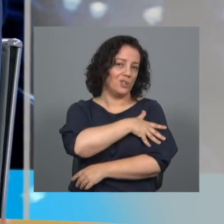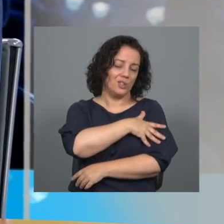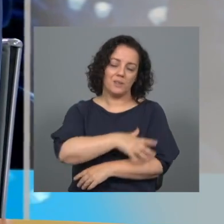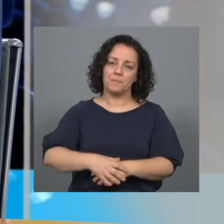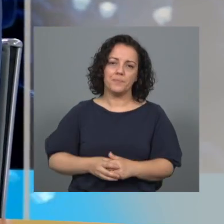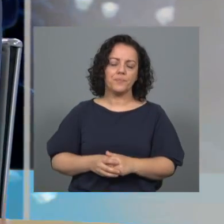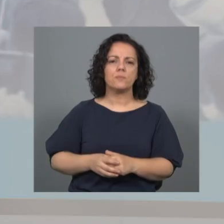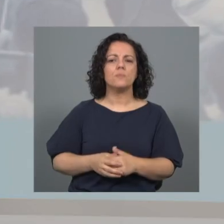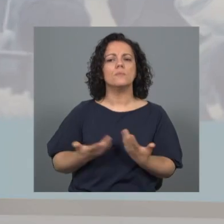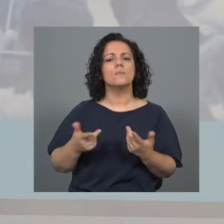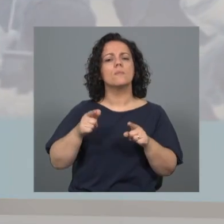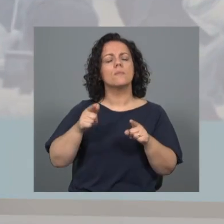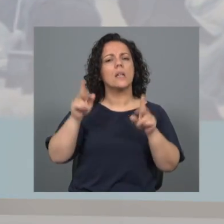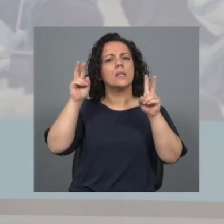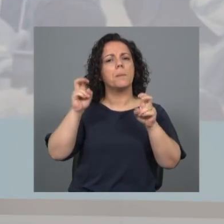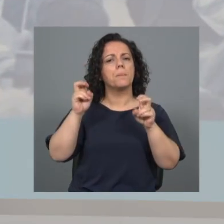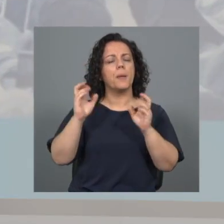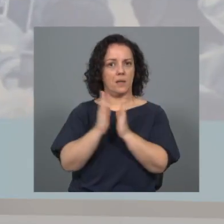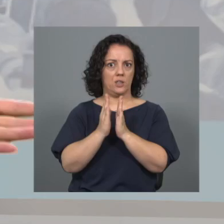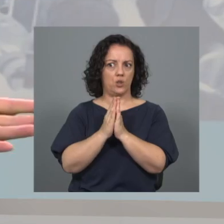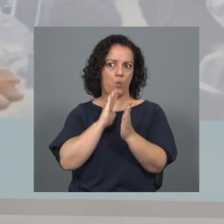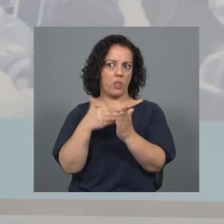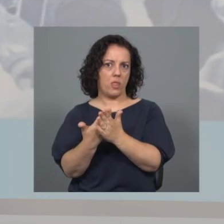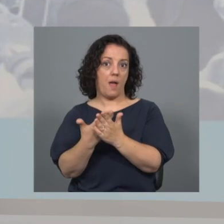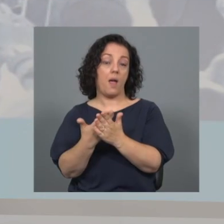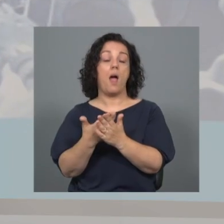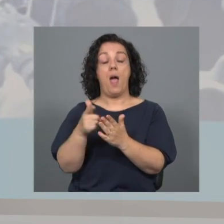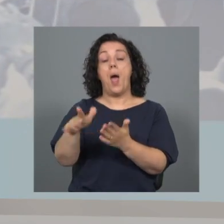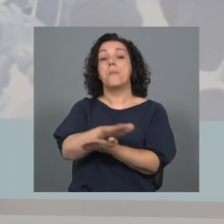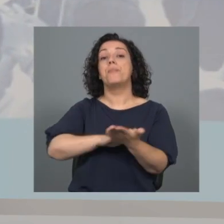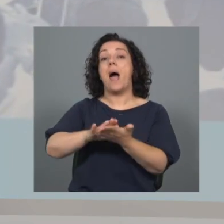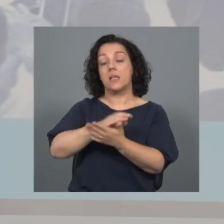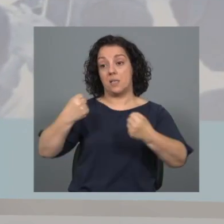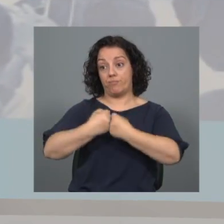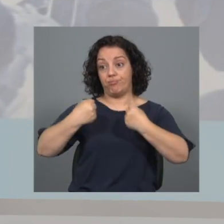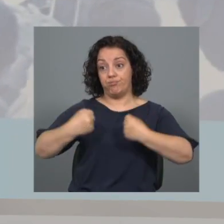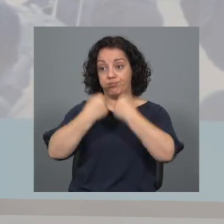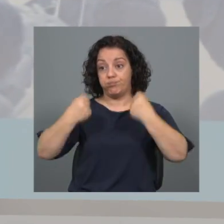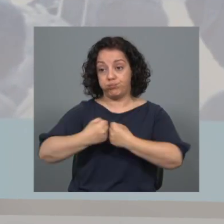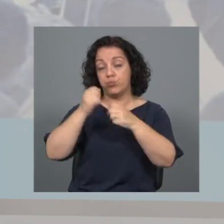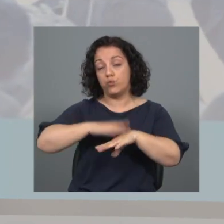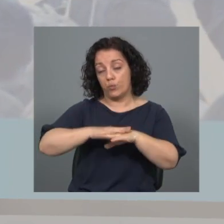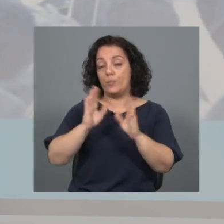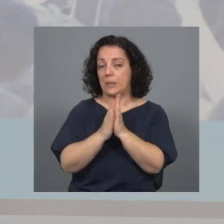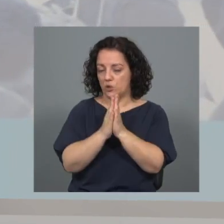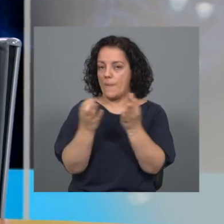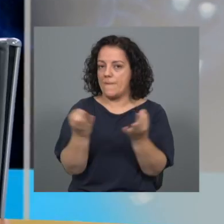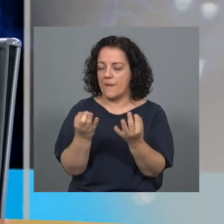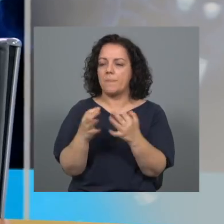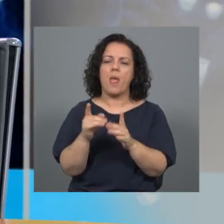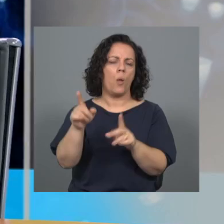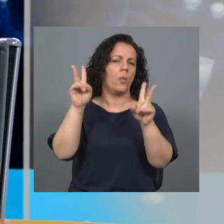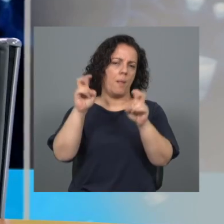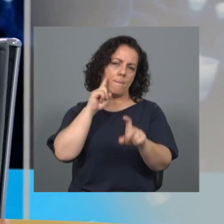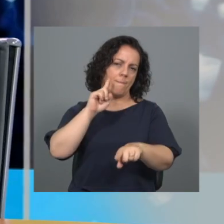presença tem o tema religião na situação atual? Sendo que está na origem, continua a estar também nos dias de hoje. É um tema omnipresente. Porque